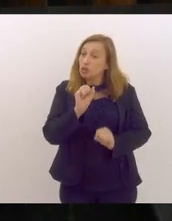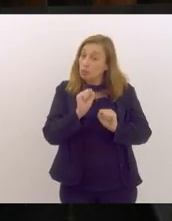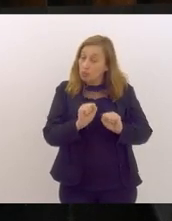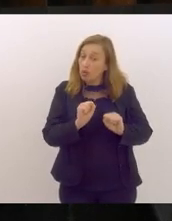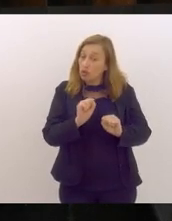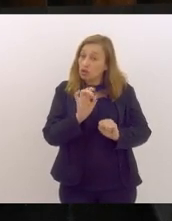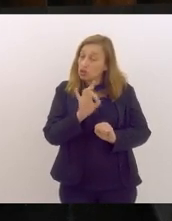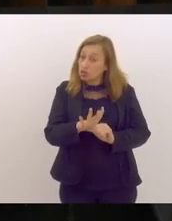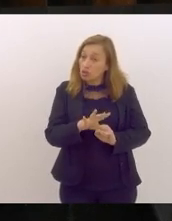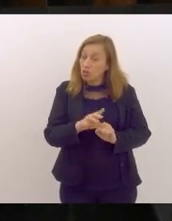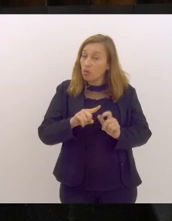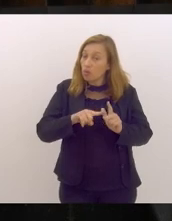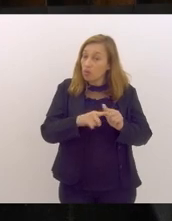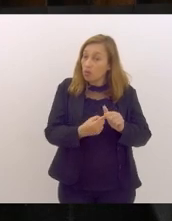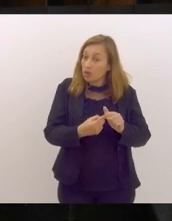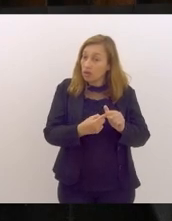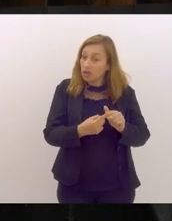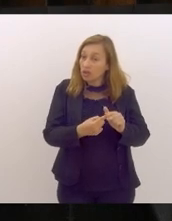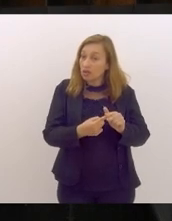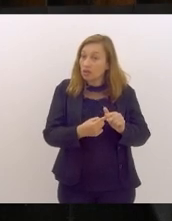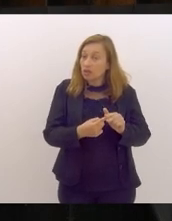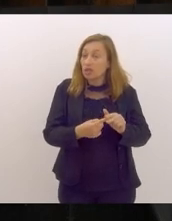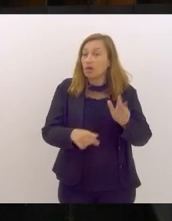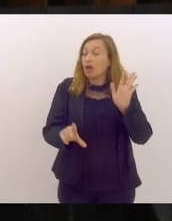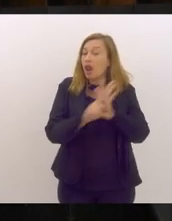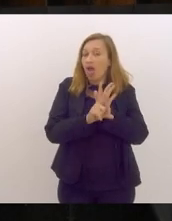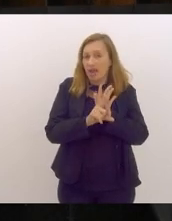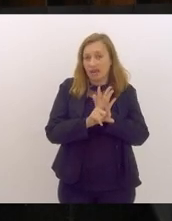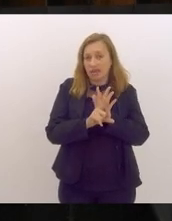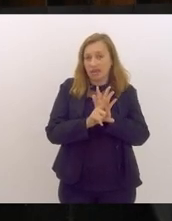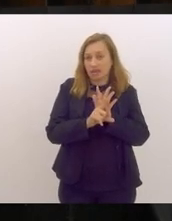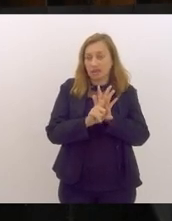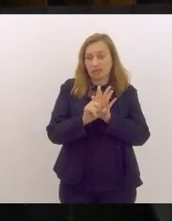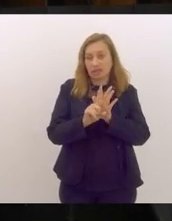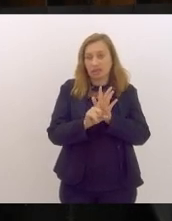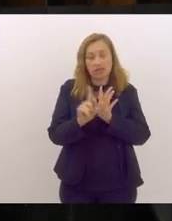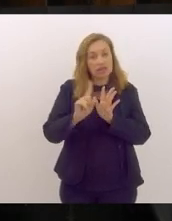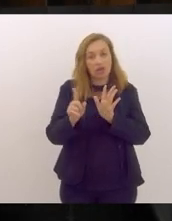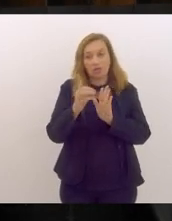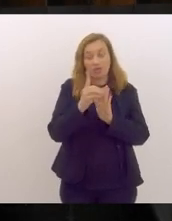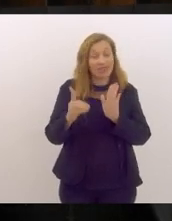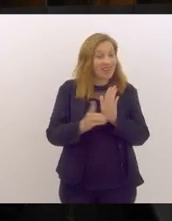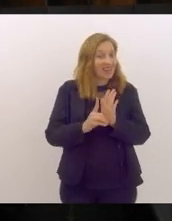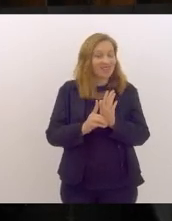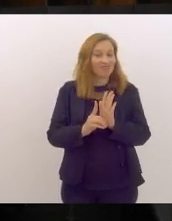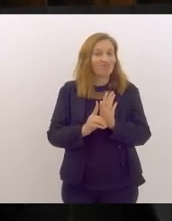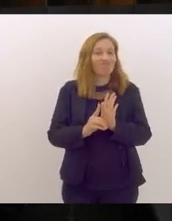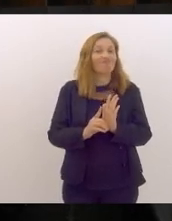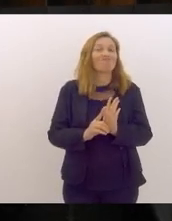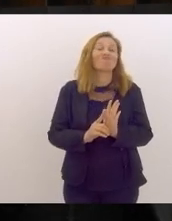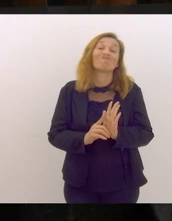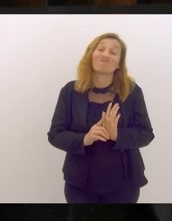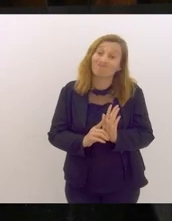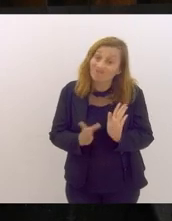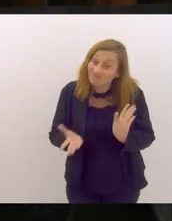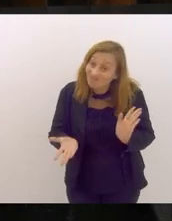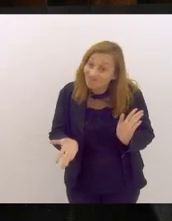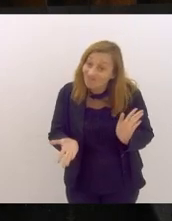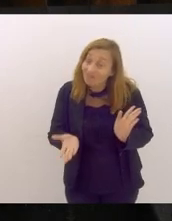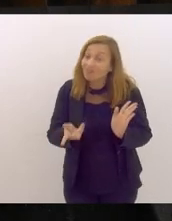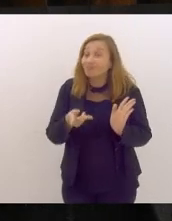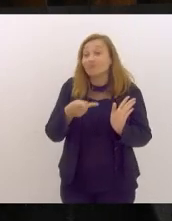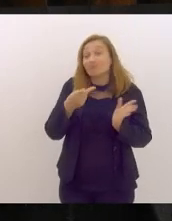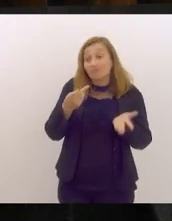ser alterada por lei, e ele o fez por decreto,